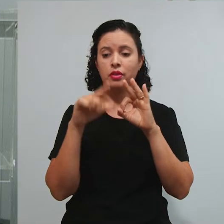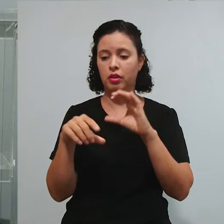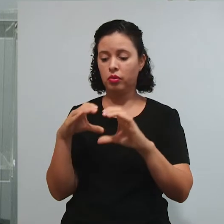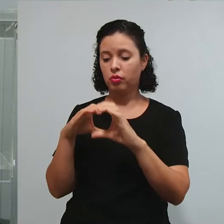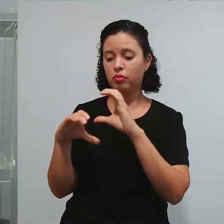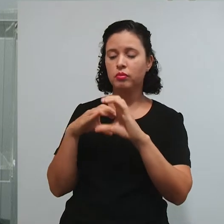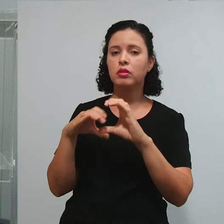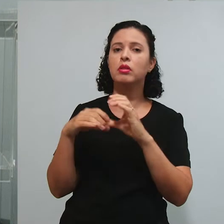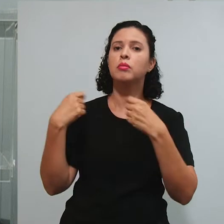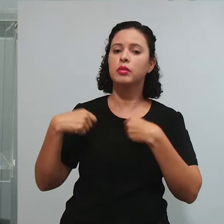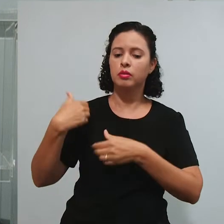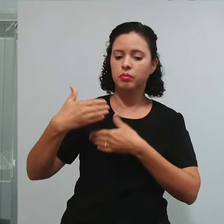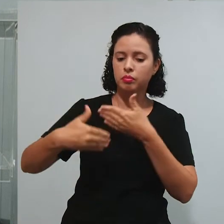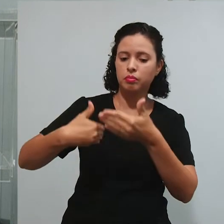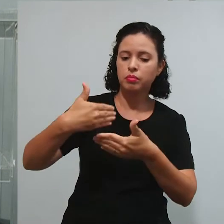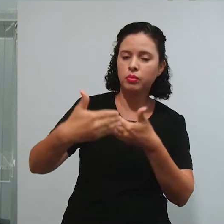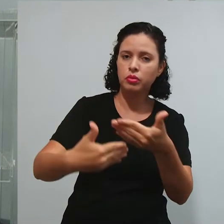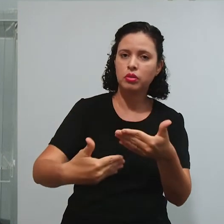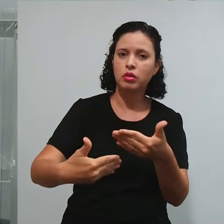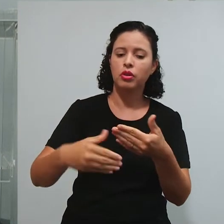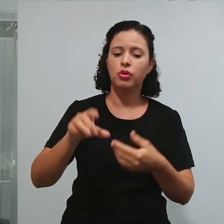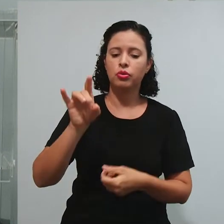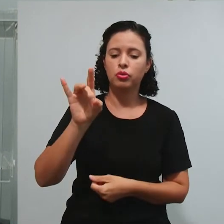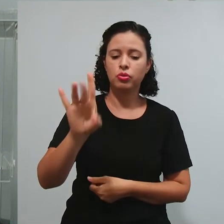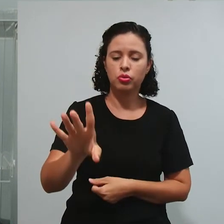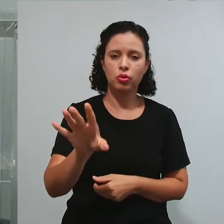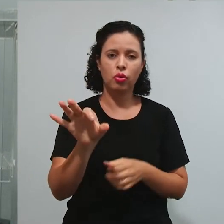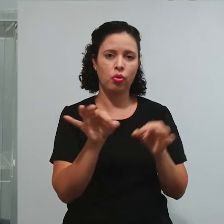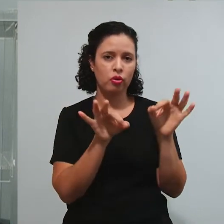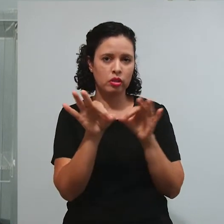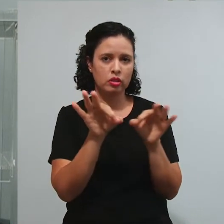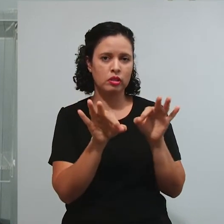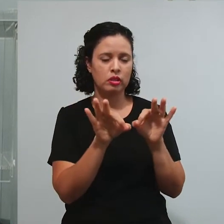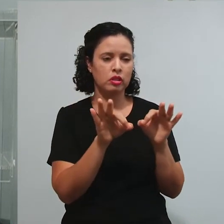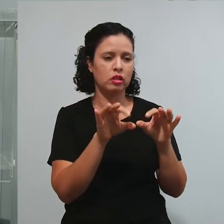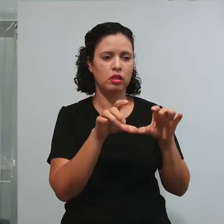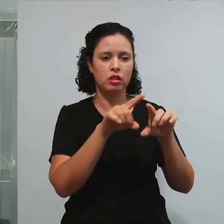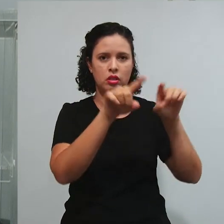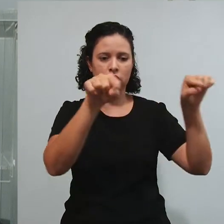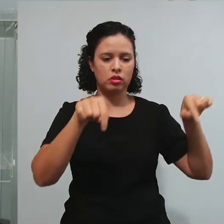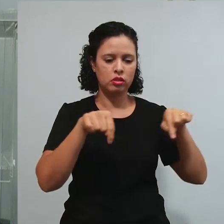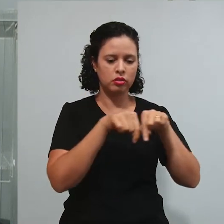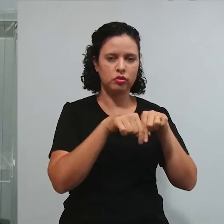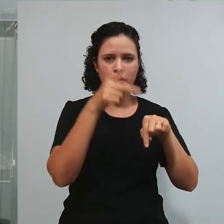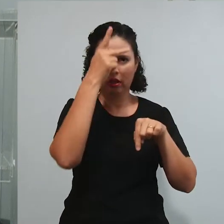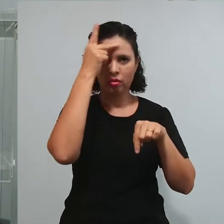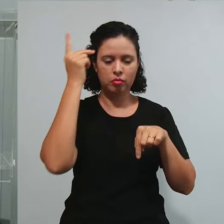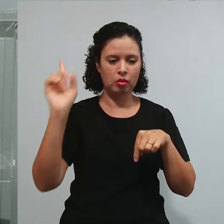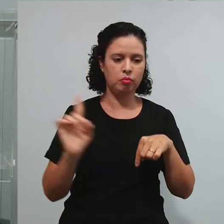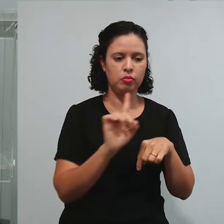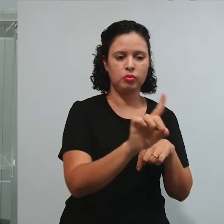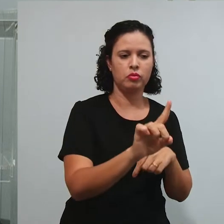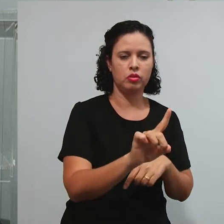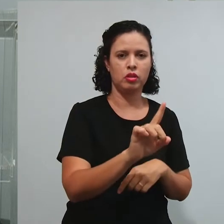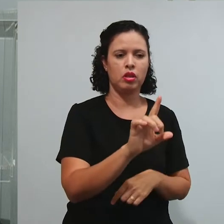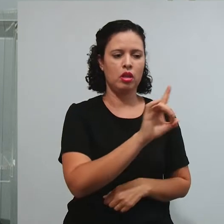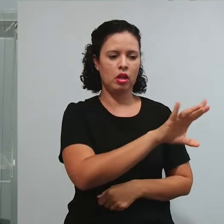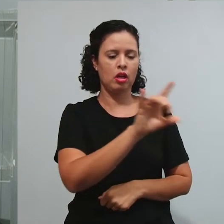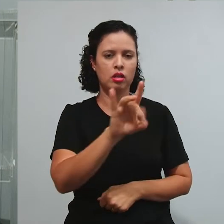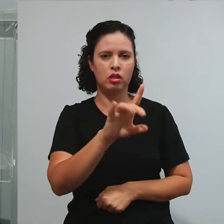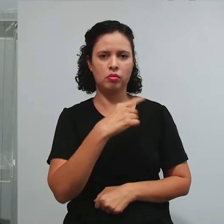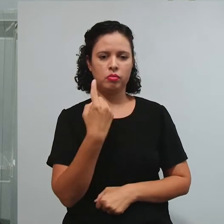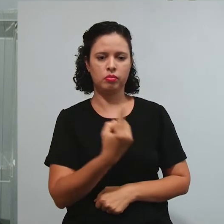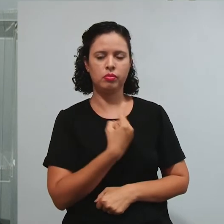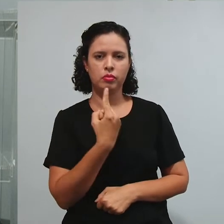ela precisa fluir. Não basta apenas montar os setores e as pessoas ficarem isoladas, cada um na sua